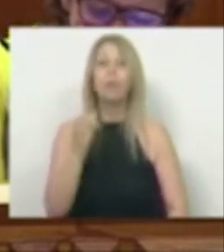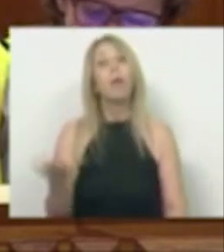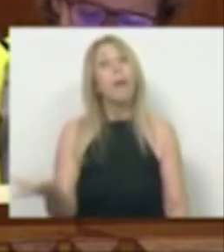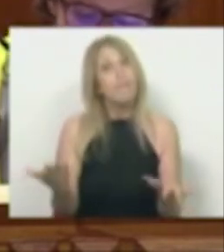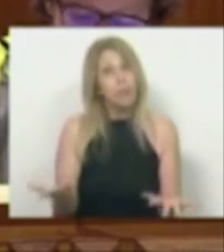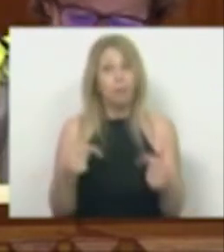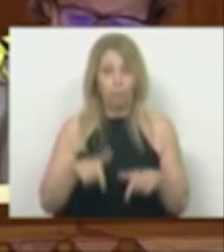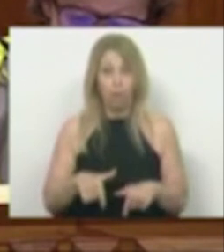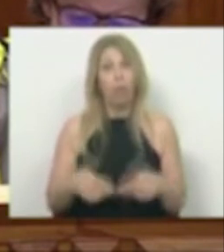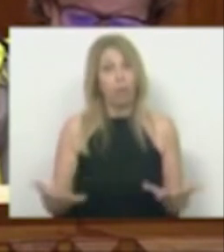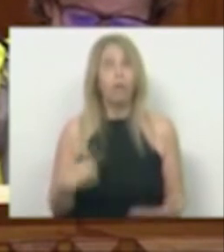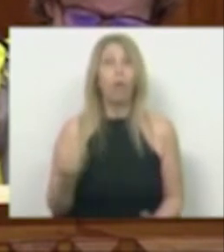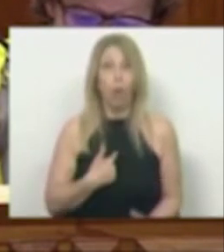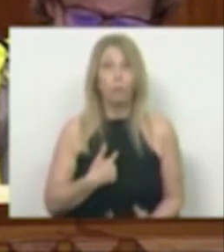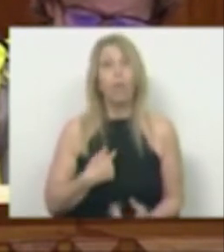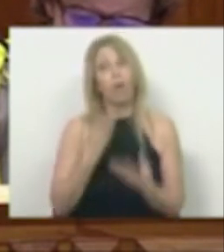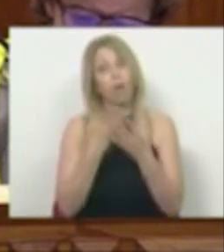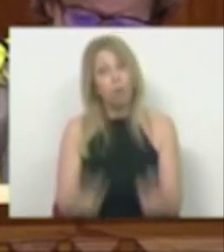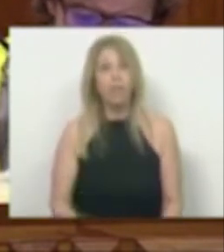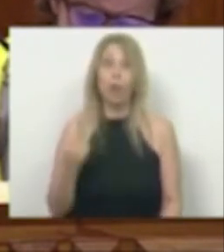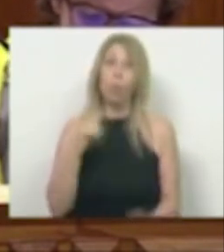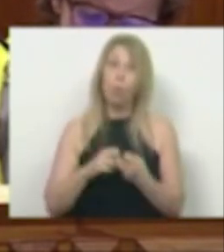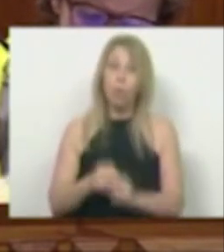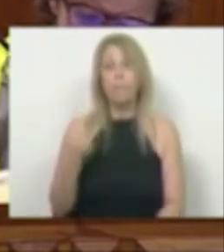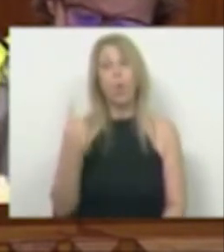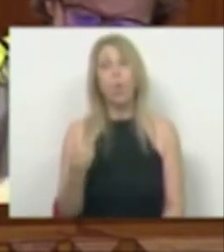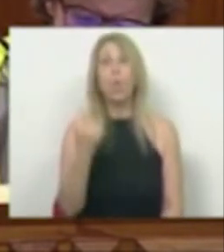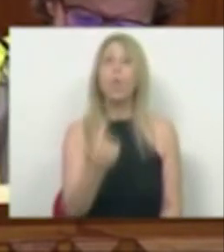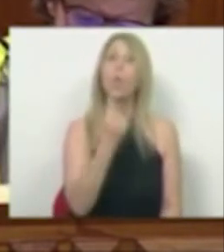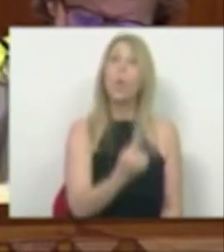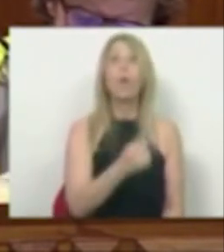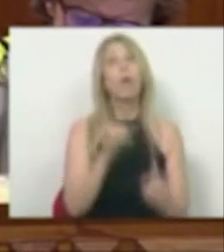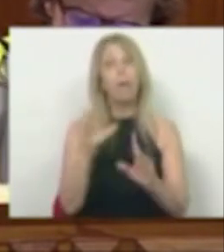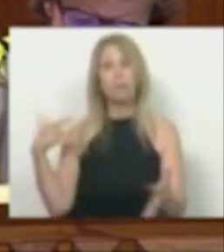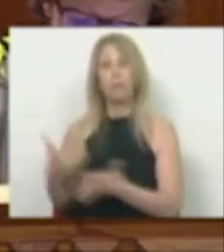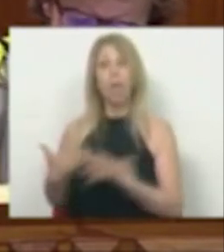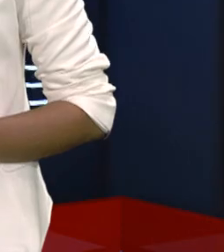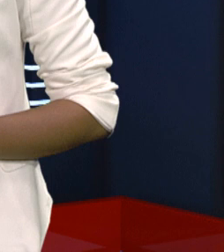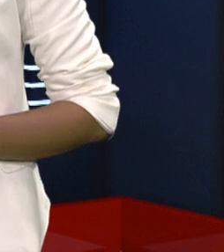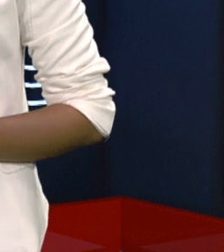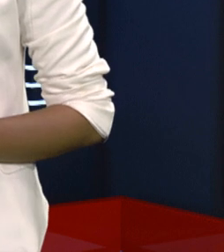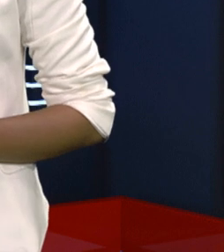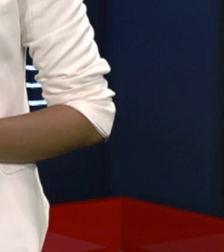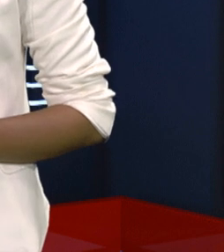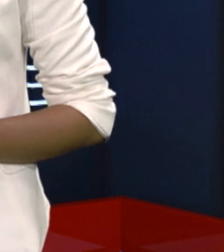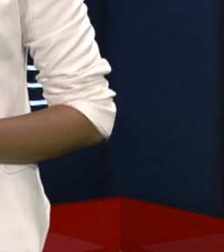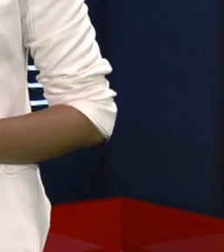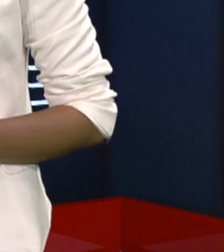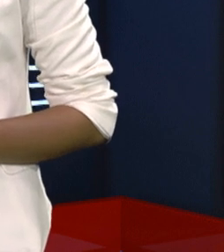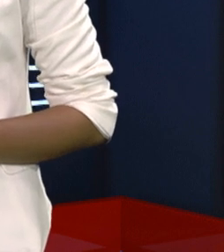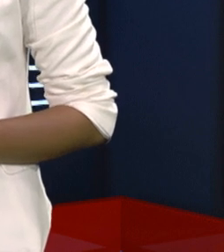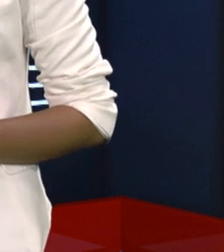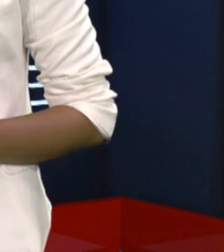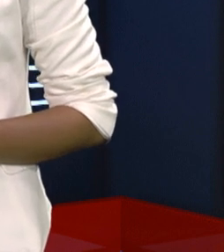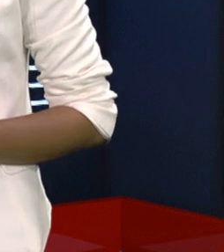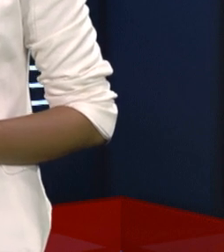a resolver cada um dos problemas. É isso que temos feito, é isso que estamos a fazer, é isso que continuaremos a fazer. O secretário-geral do PCP de